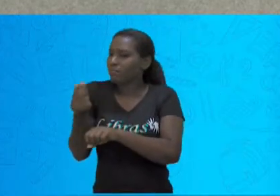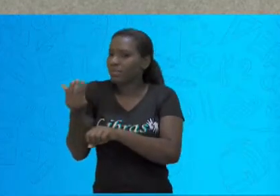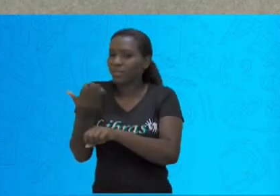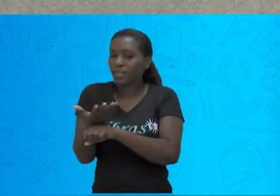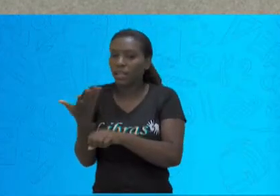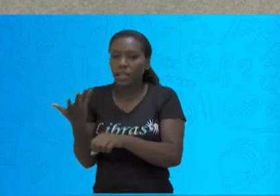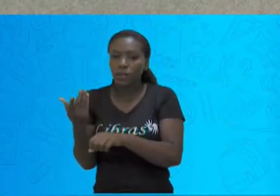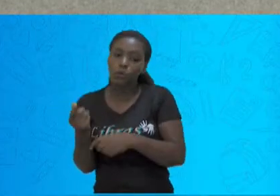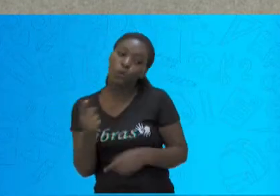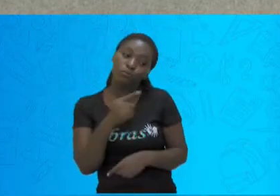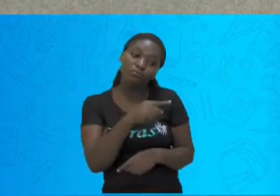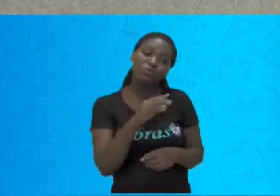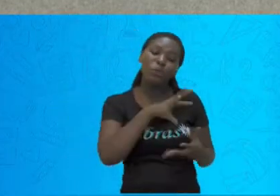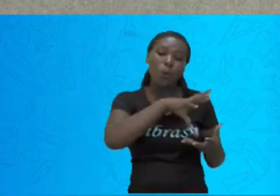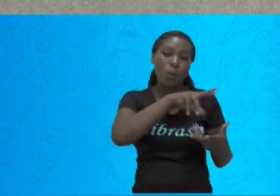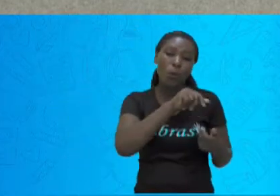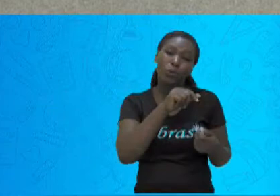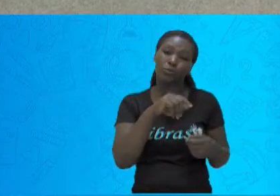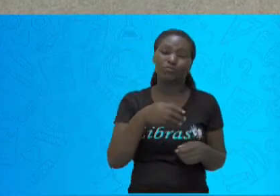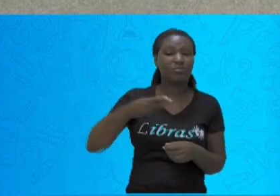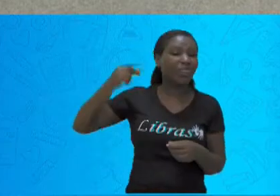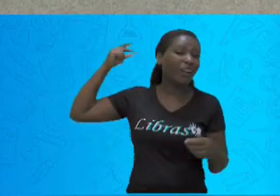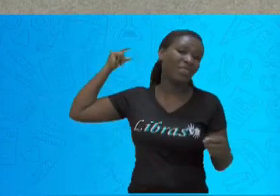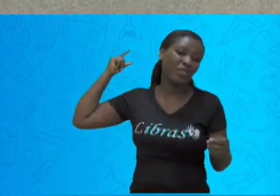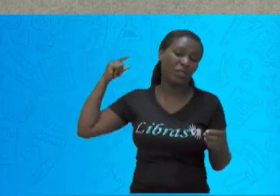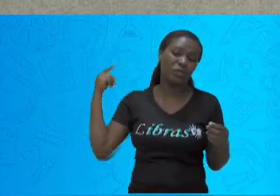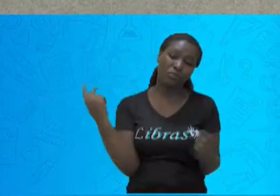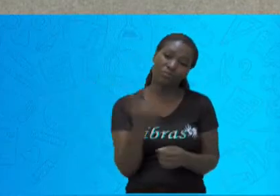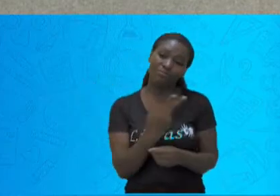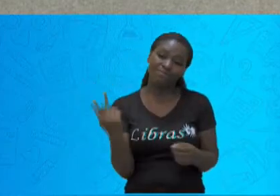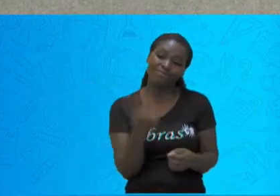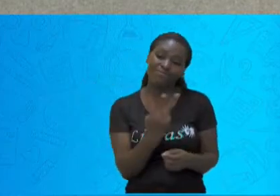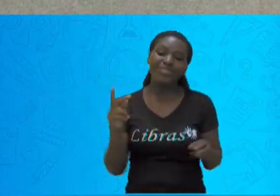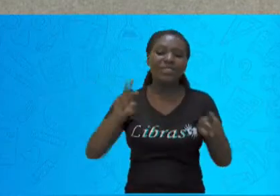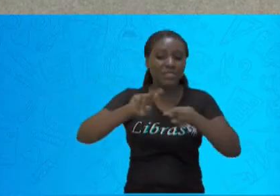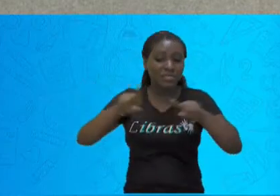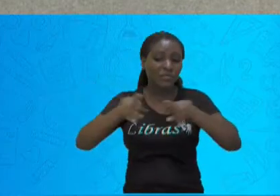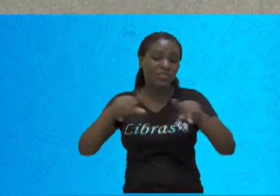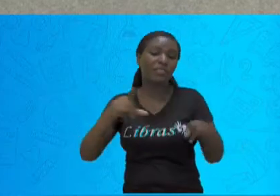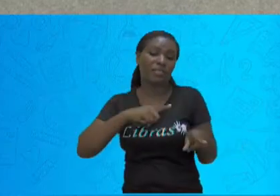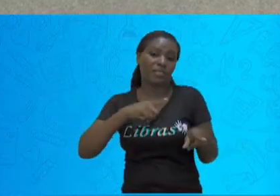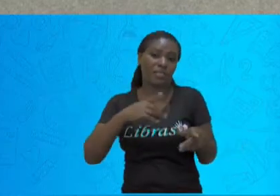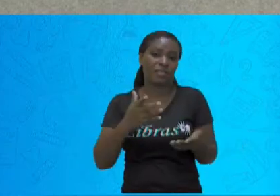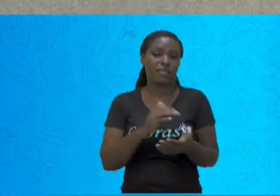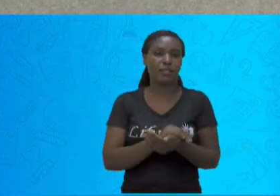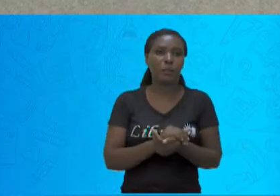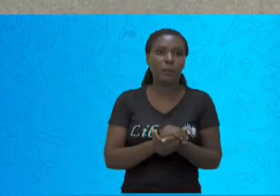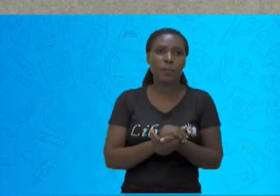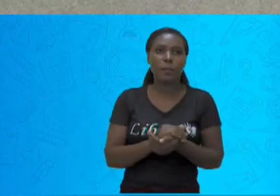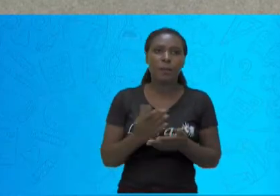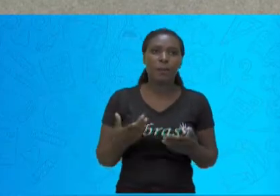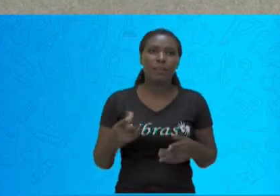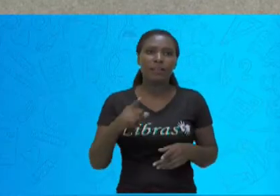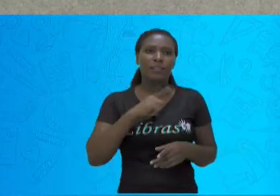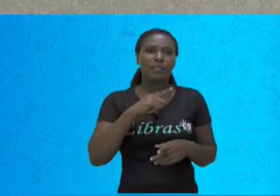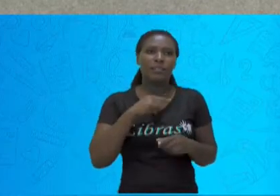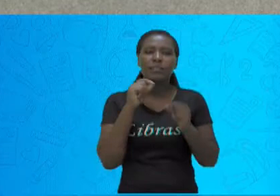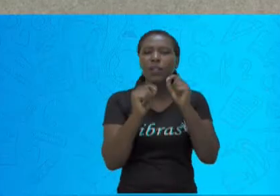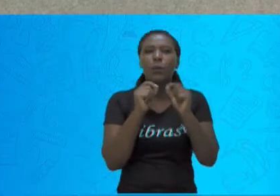o papel e sobre o gesso, as esculturas em madeiras e pedra, as estatuetas em